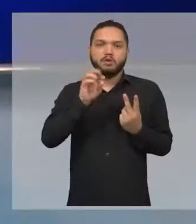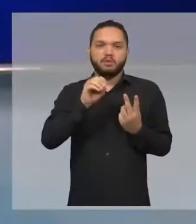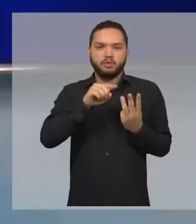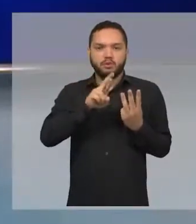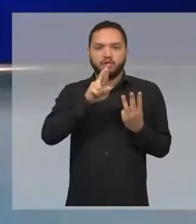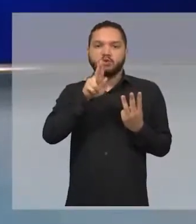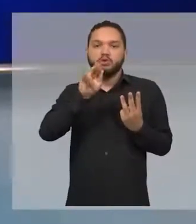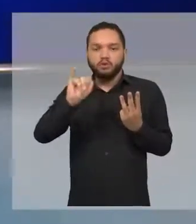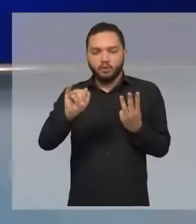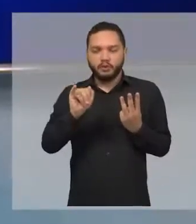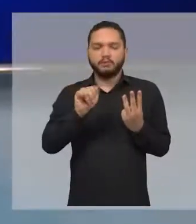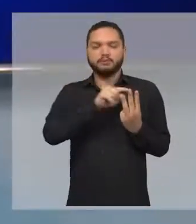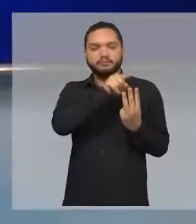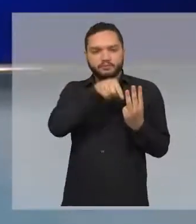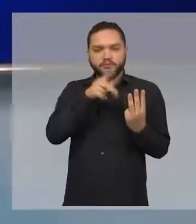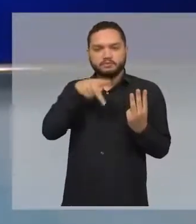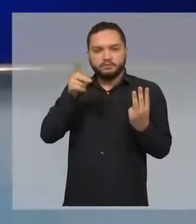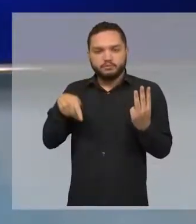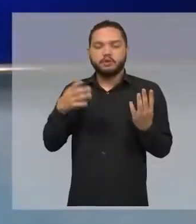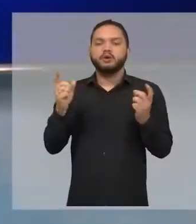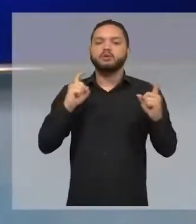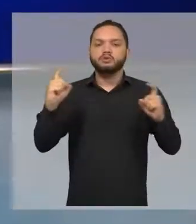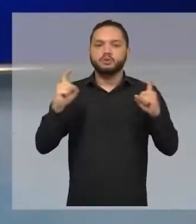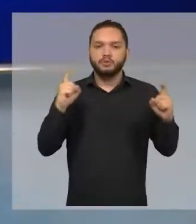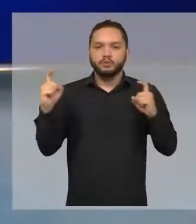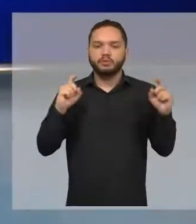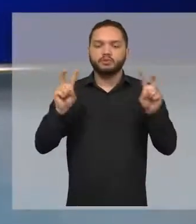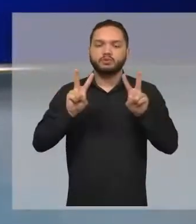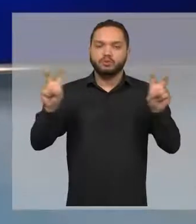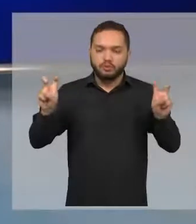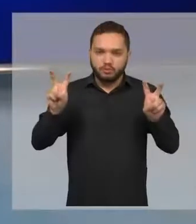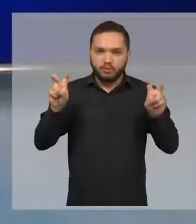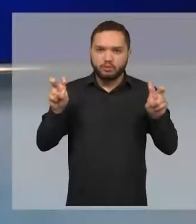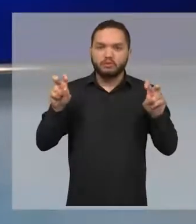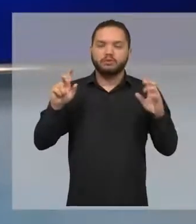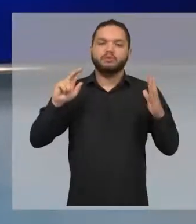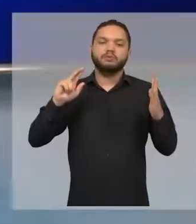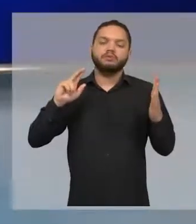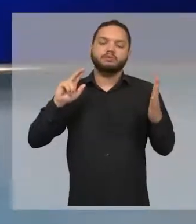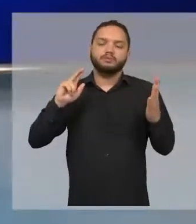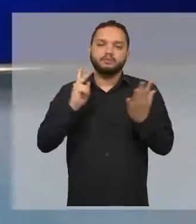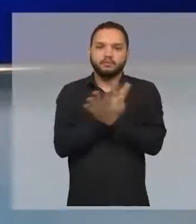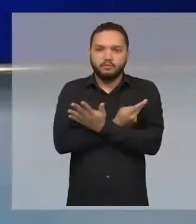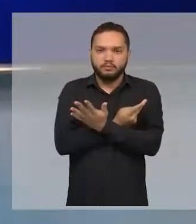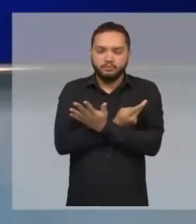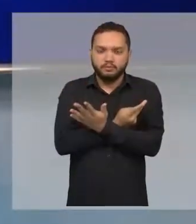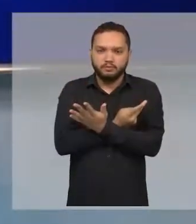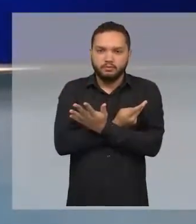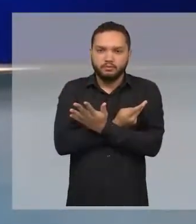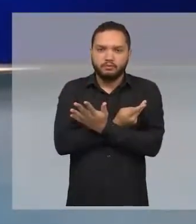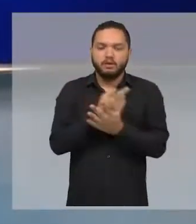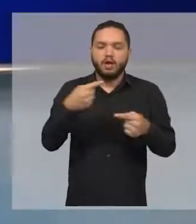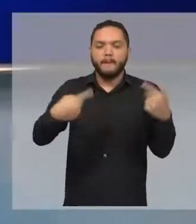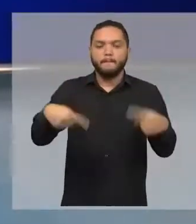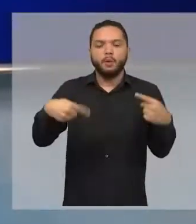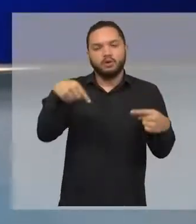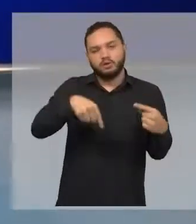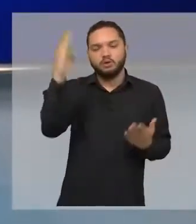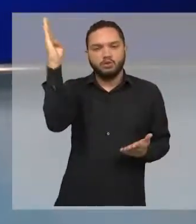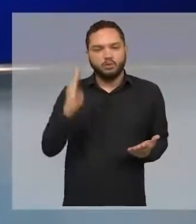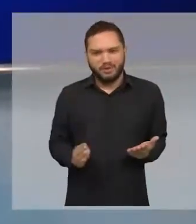para frente. E ao invés de fazermos uma investigação, cada um acusando o outro,